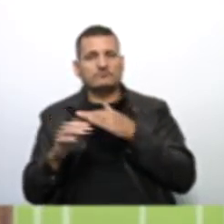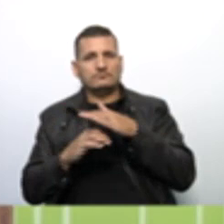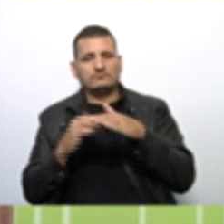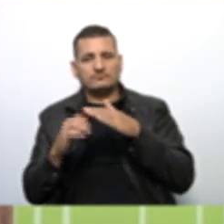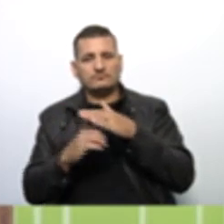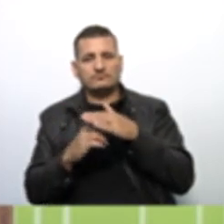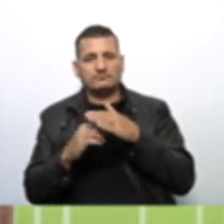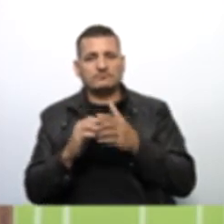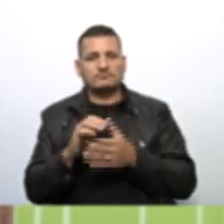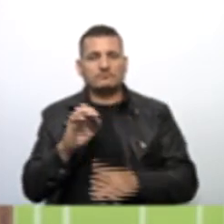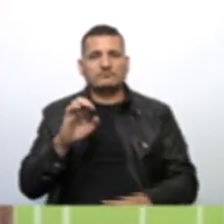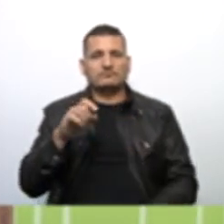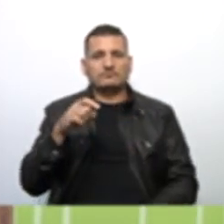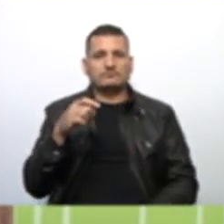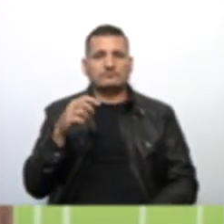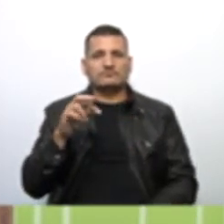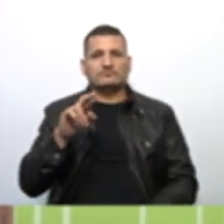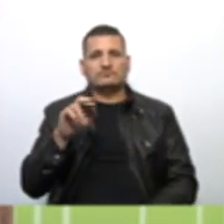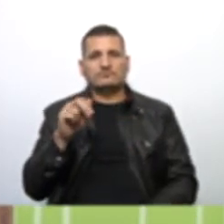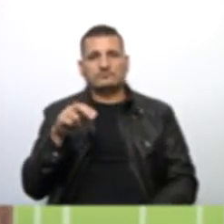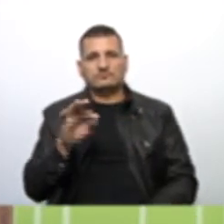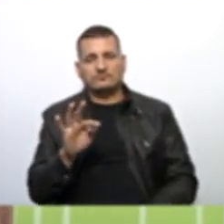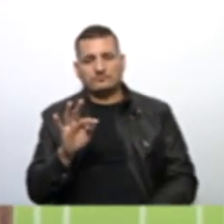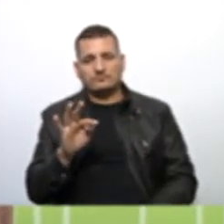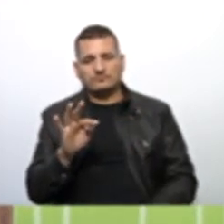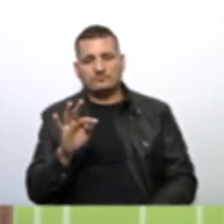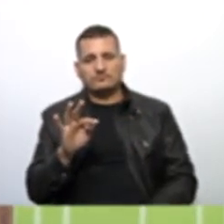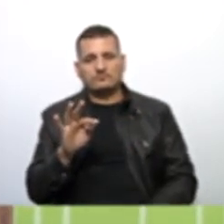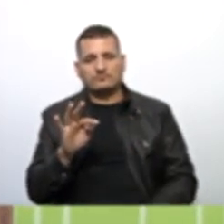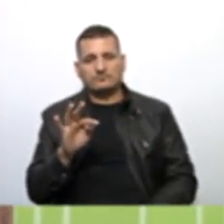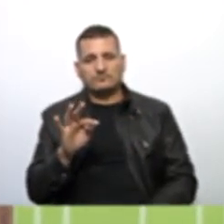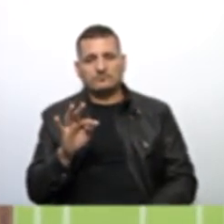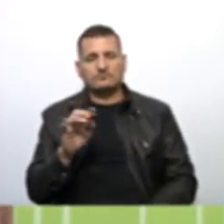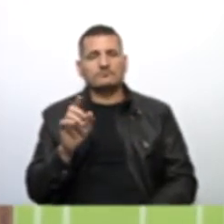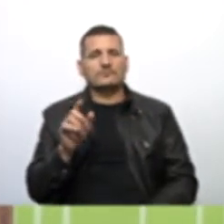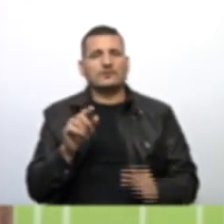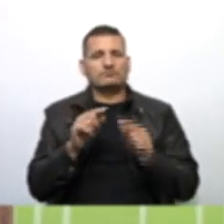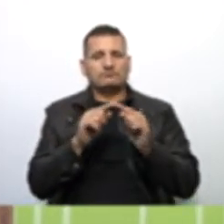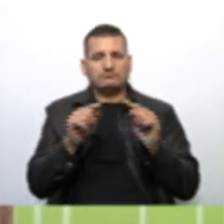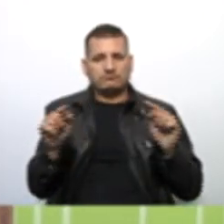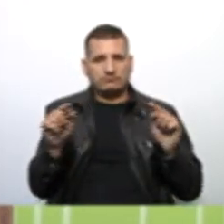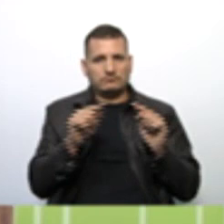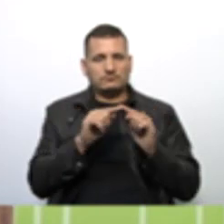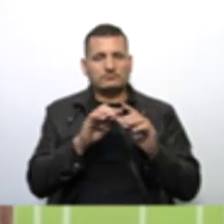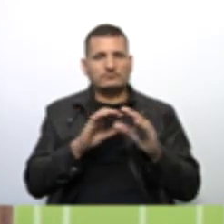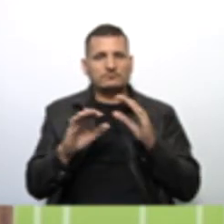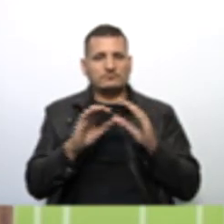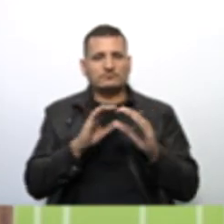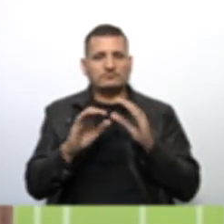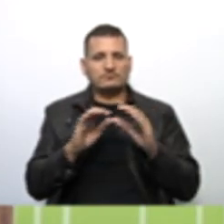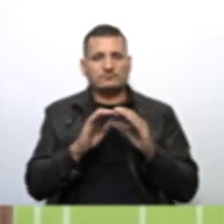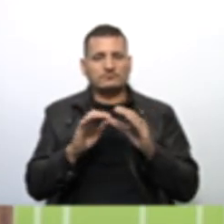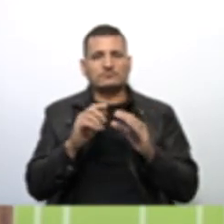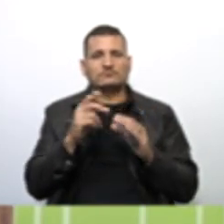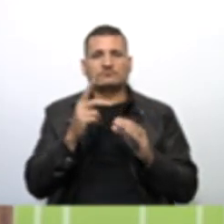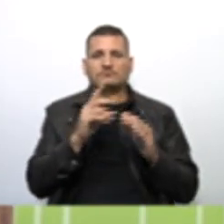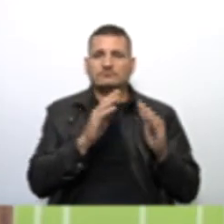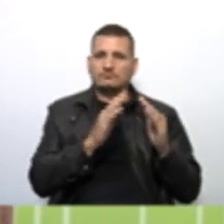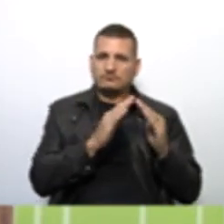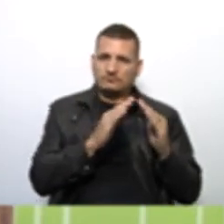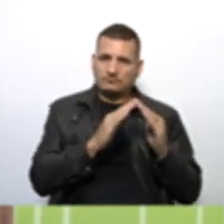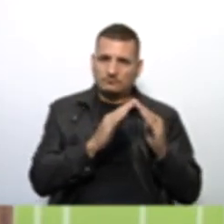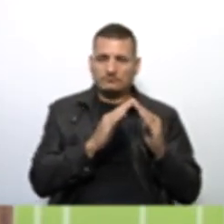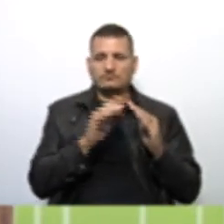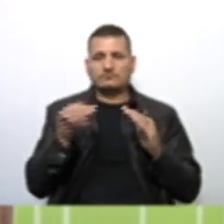você acessa via extranet, certo? Esse canal de comunicação que você pode estar acessando da sua